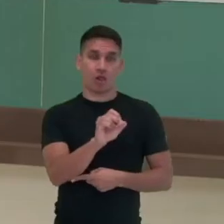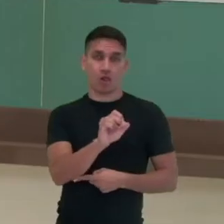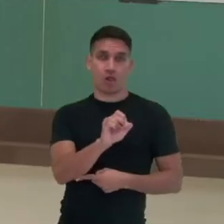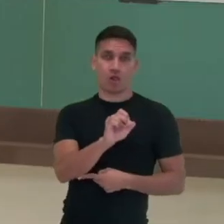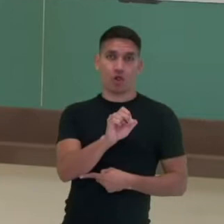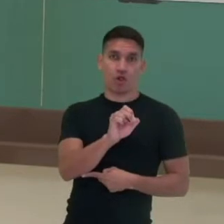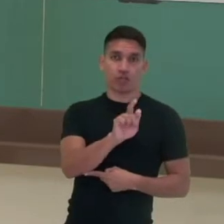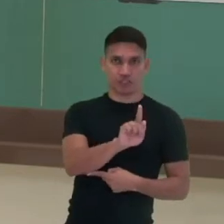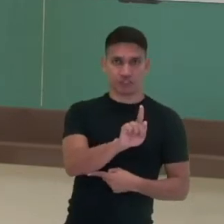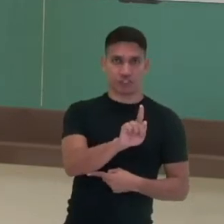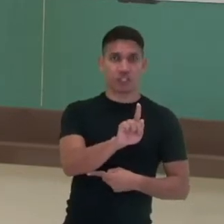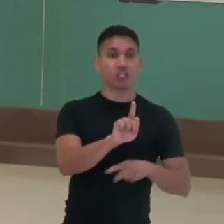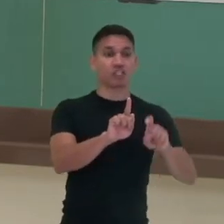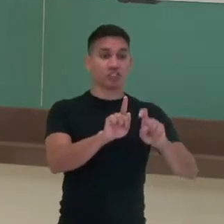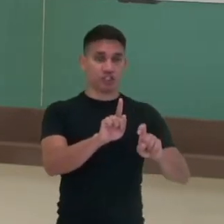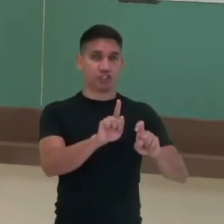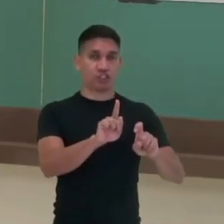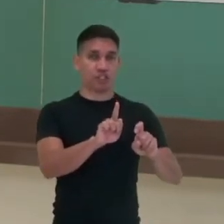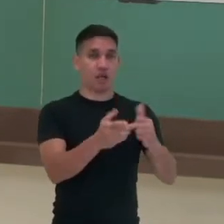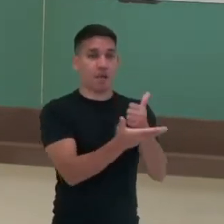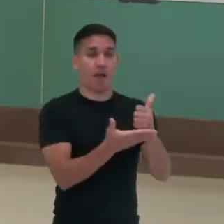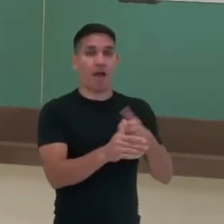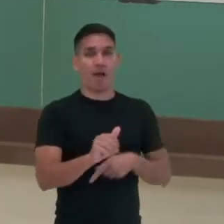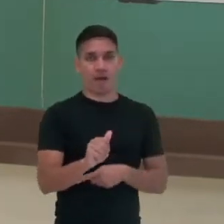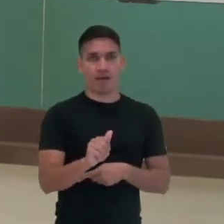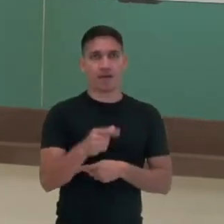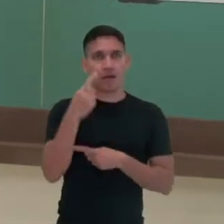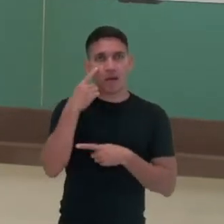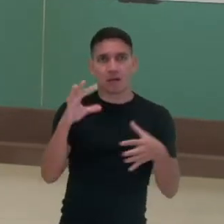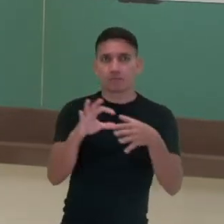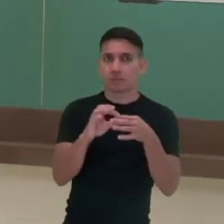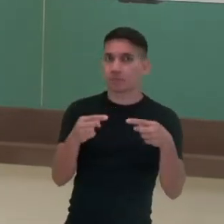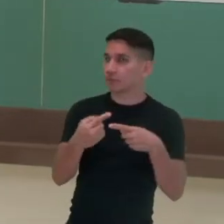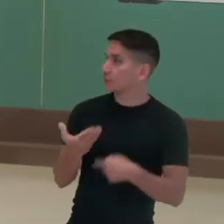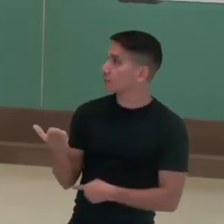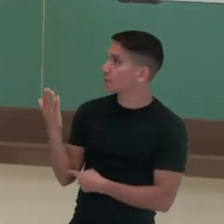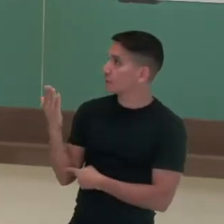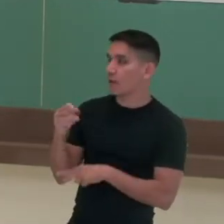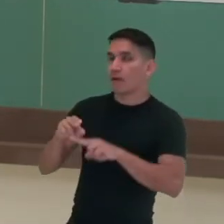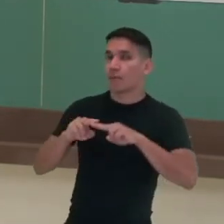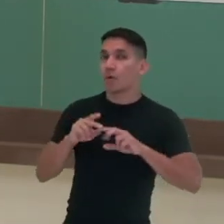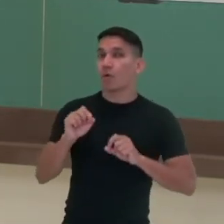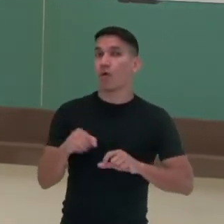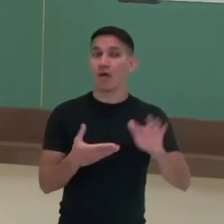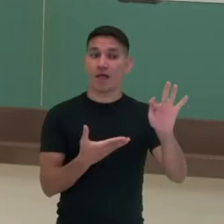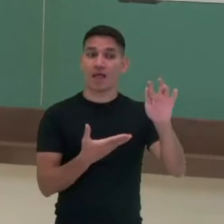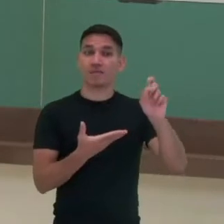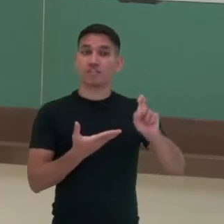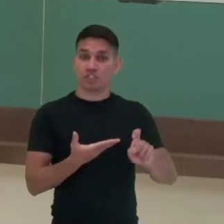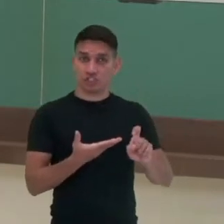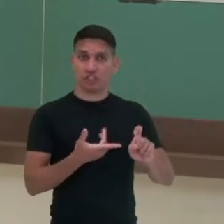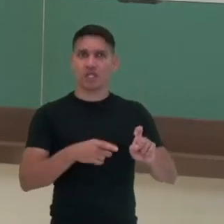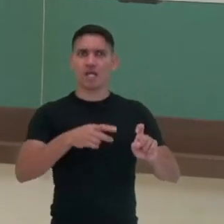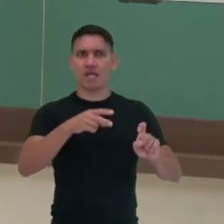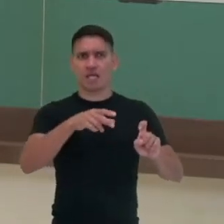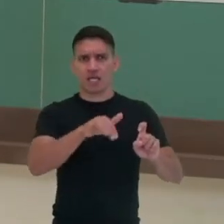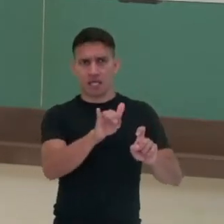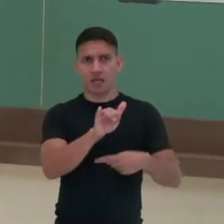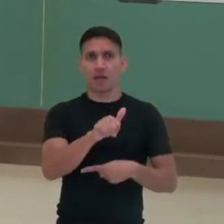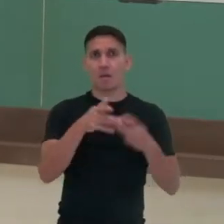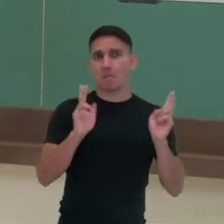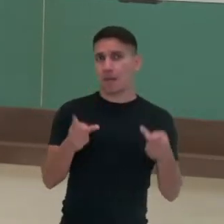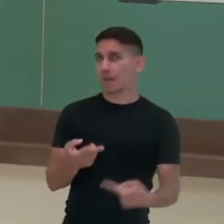ou ainda y é igual a log de x na base a. Então f de x e y significa a mesma coisa para